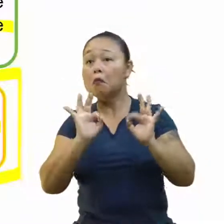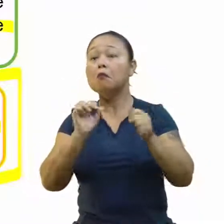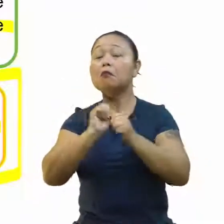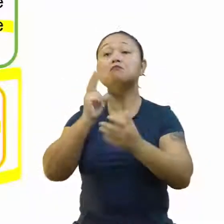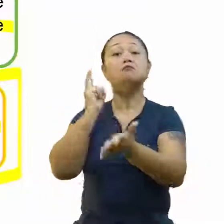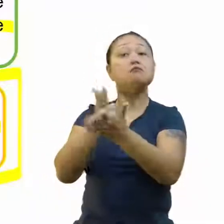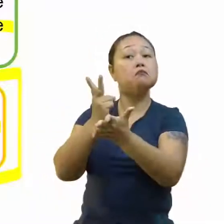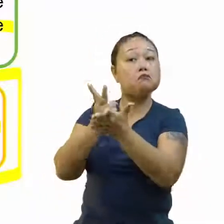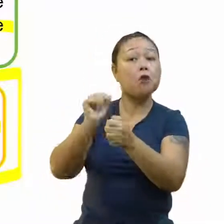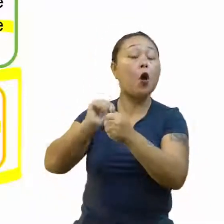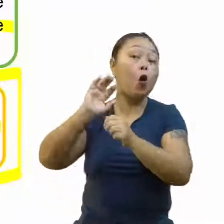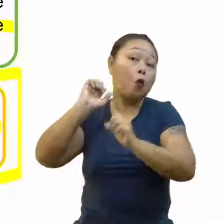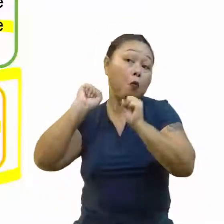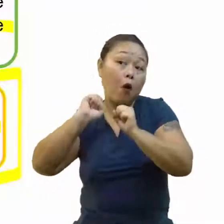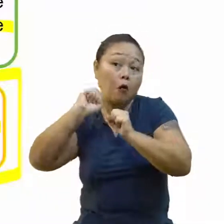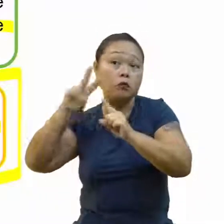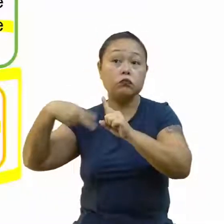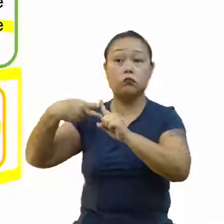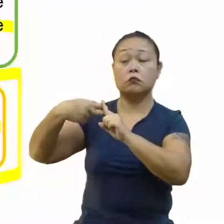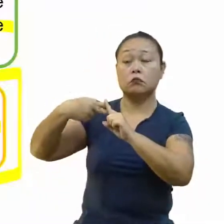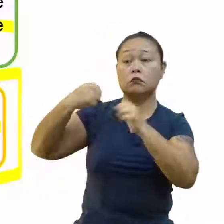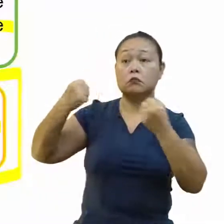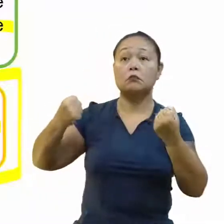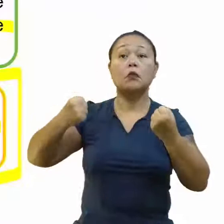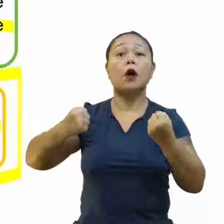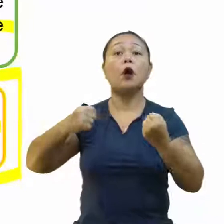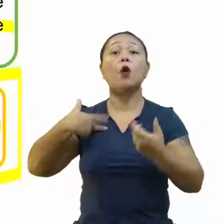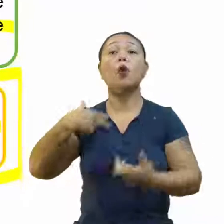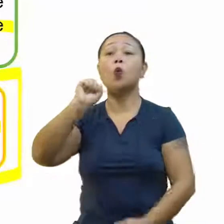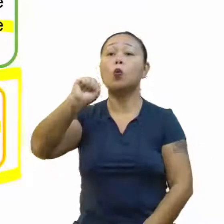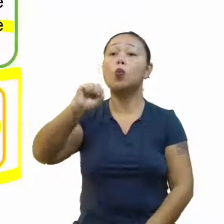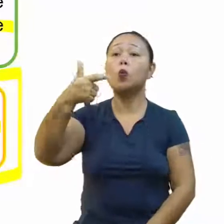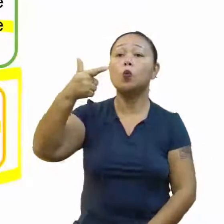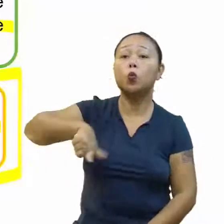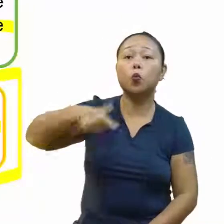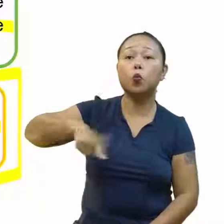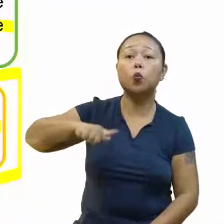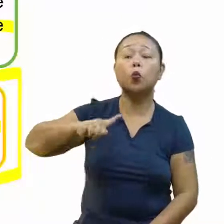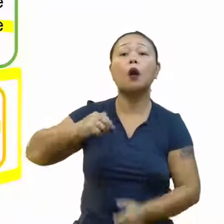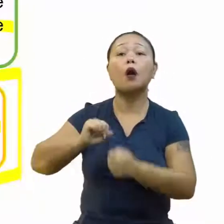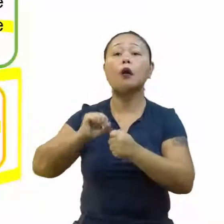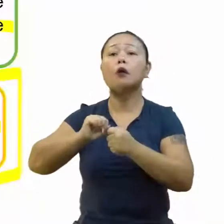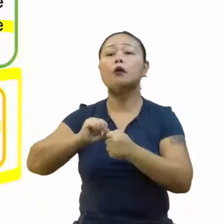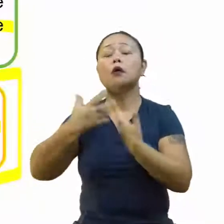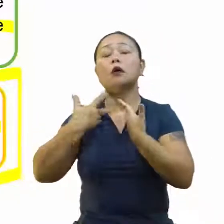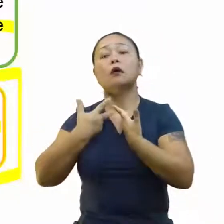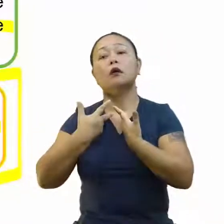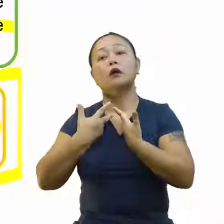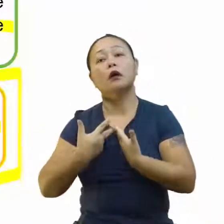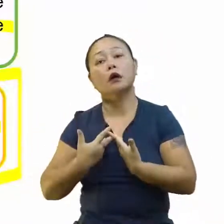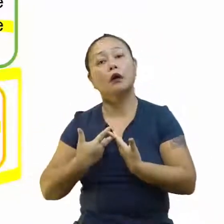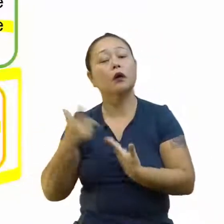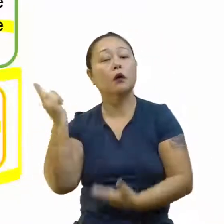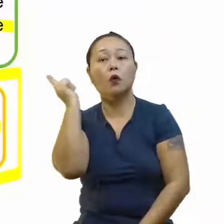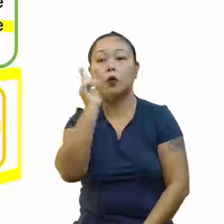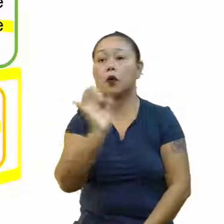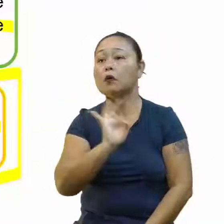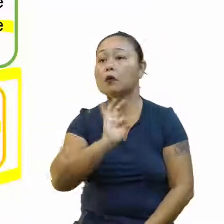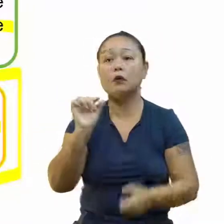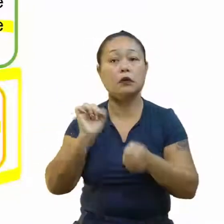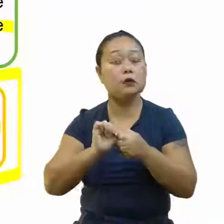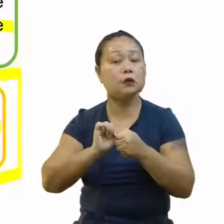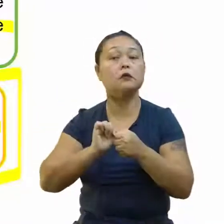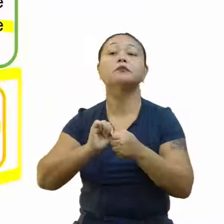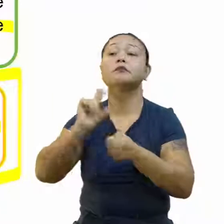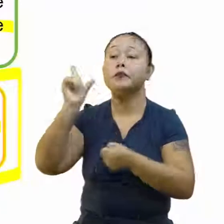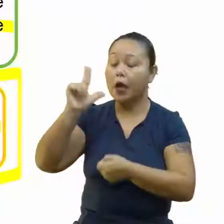carga ou eu posso aumentar a carga. Fiz 8 repetições e fiquei muito fadigado, não consegui fazer mais. Está na hora